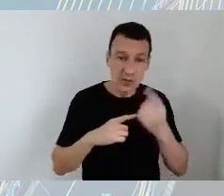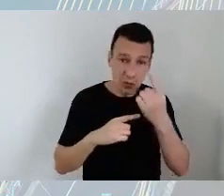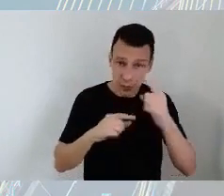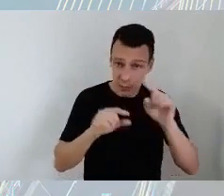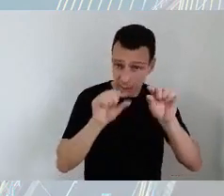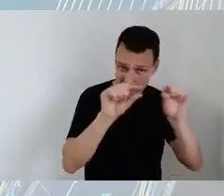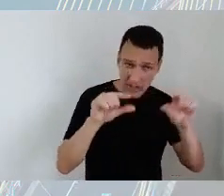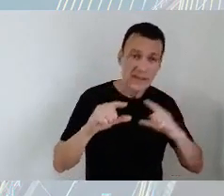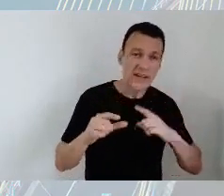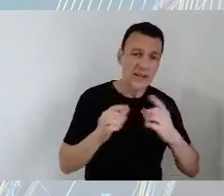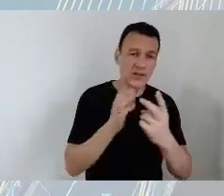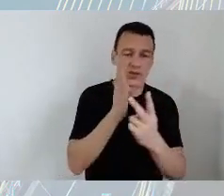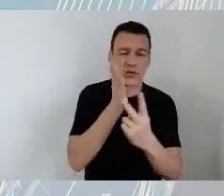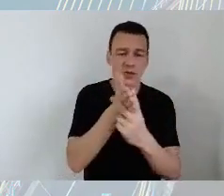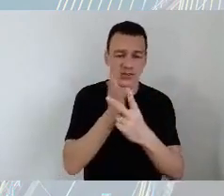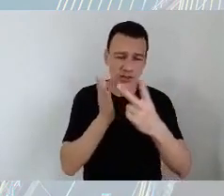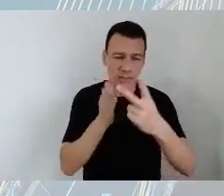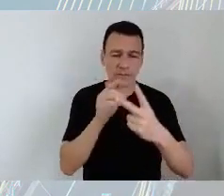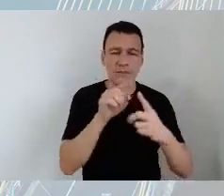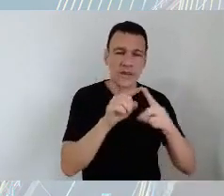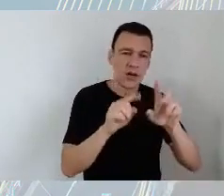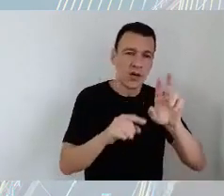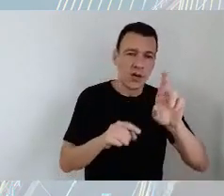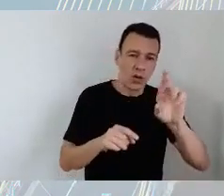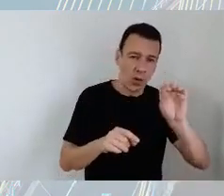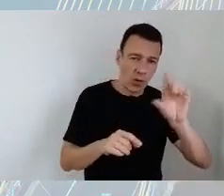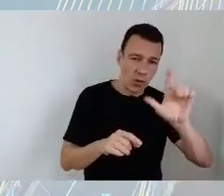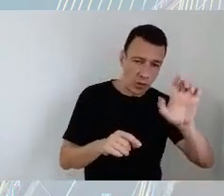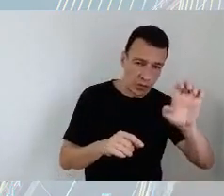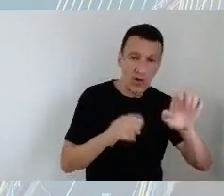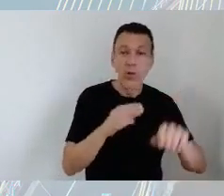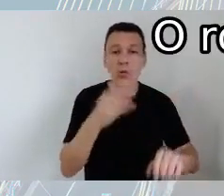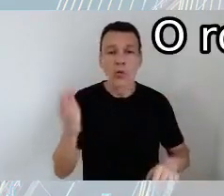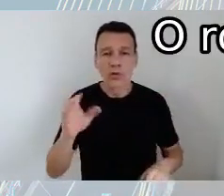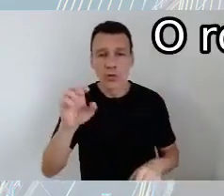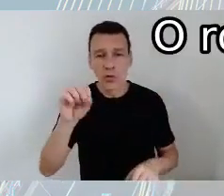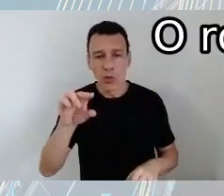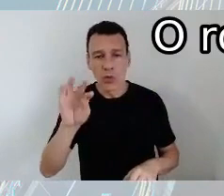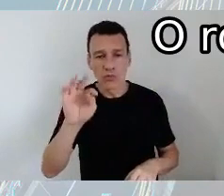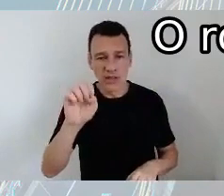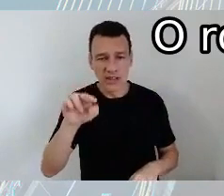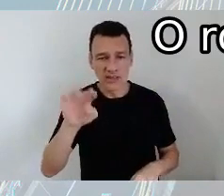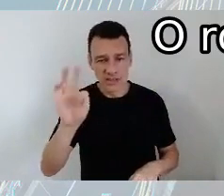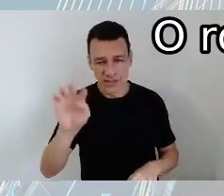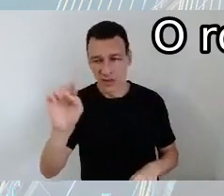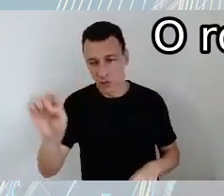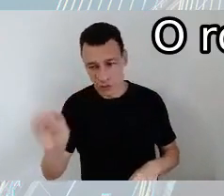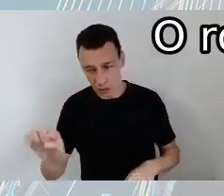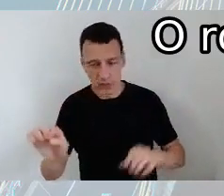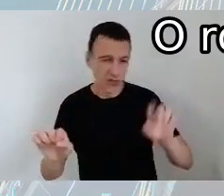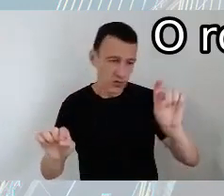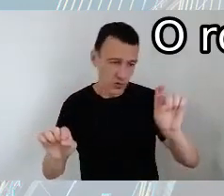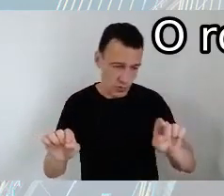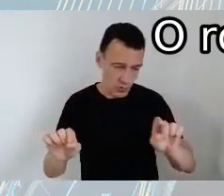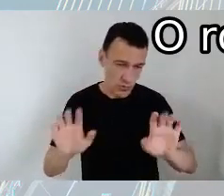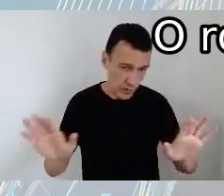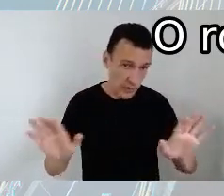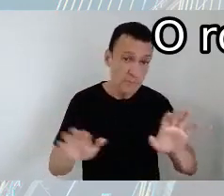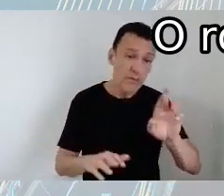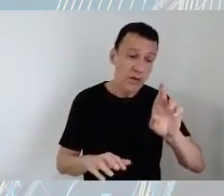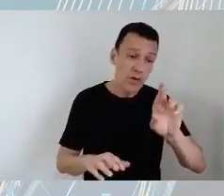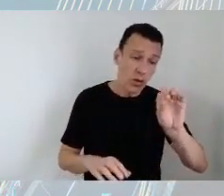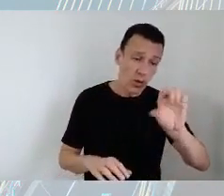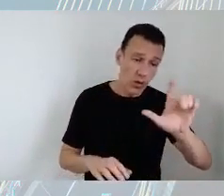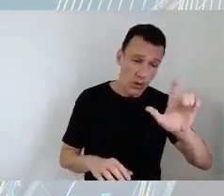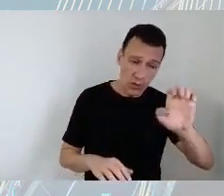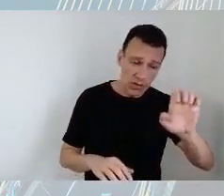tá? E o parâmetro content. E por que existe isso? O role define qual que é o tipo de mensagem que está acontecendo ali.